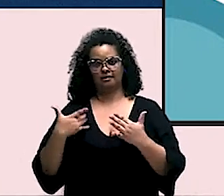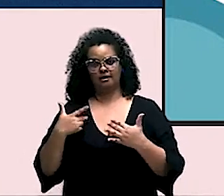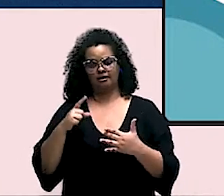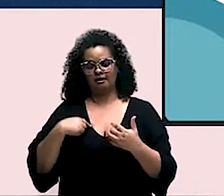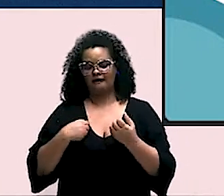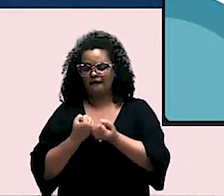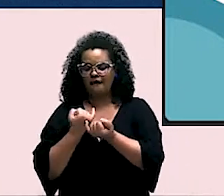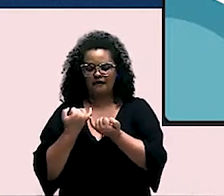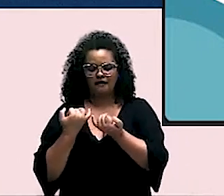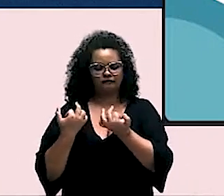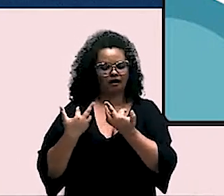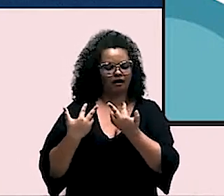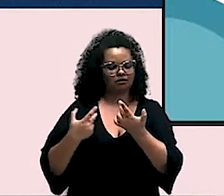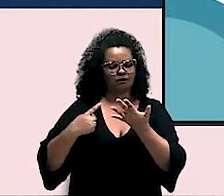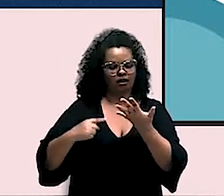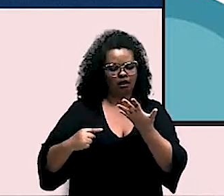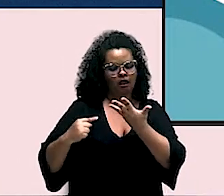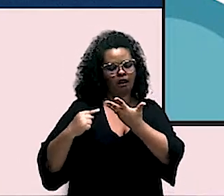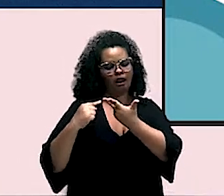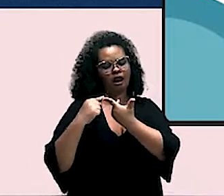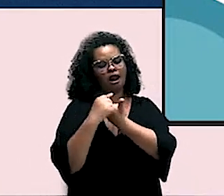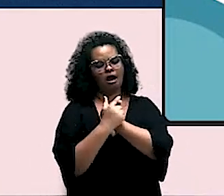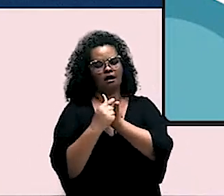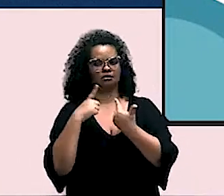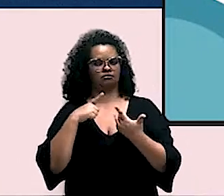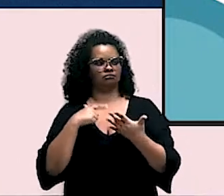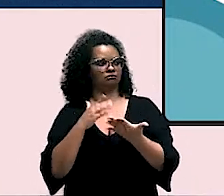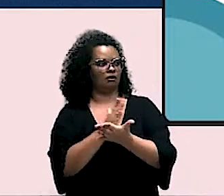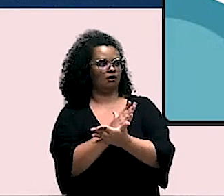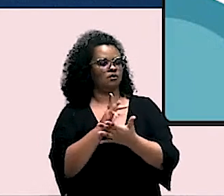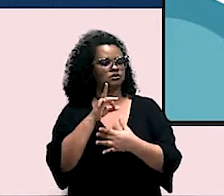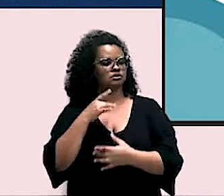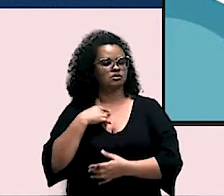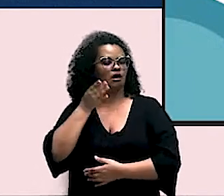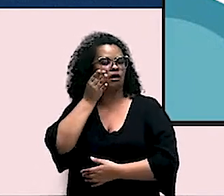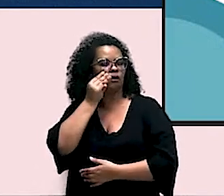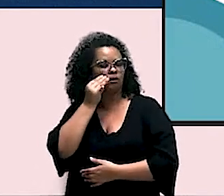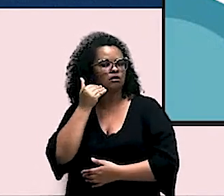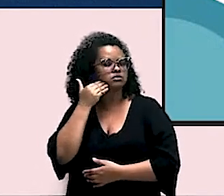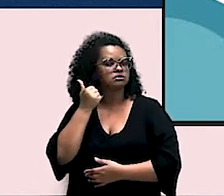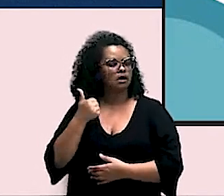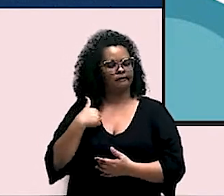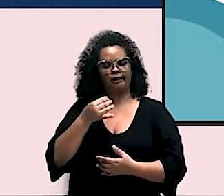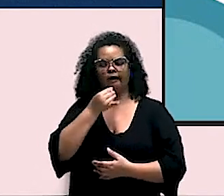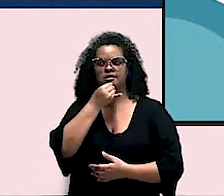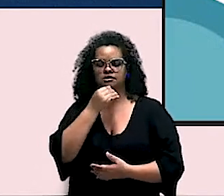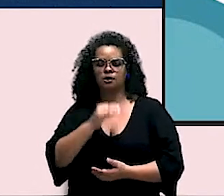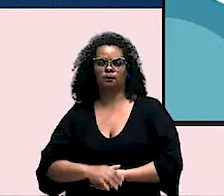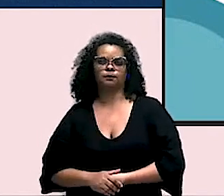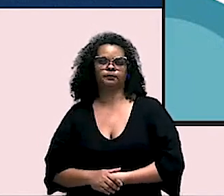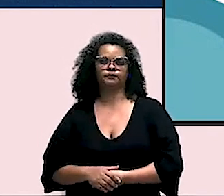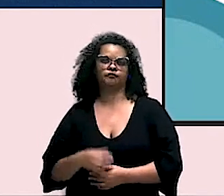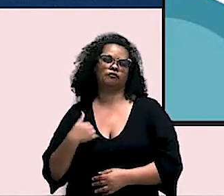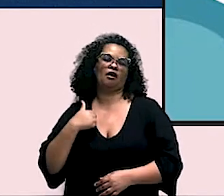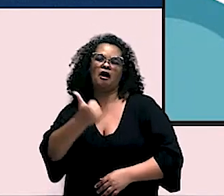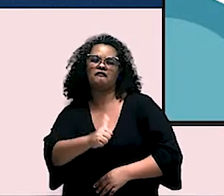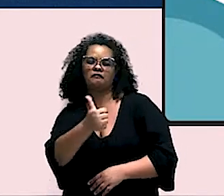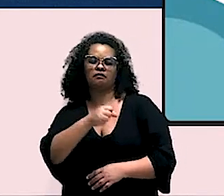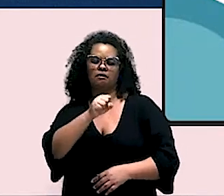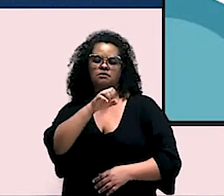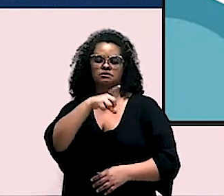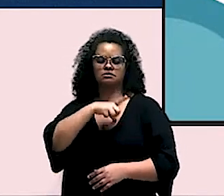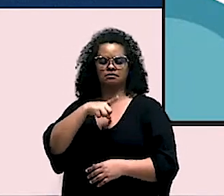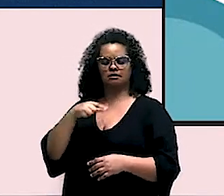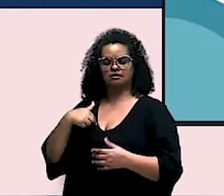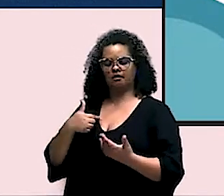os itens de análise, né, eu trouxe aqui alguns só a título de curiosidade. Por exemplo, né, verificamos se